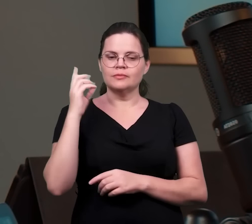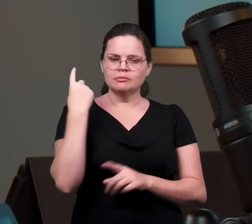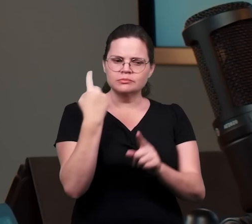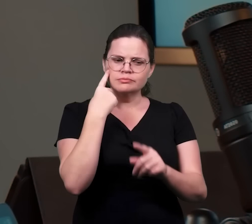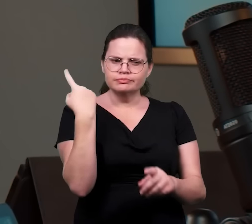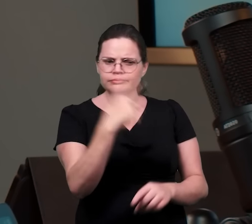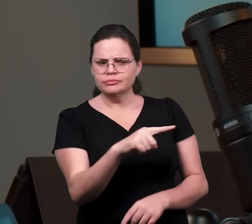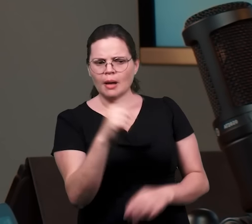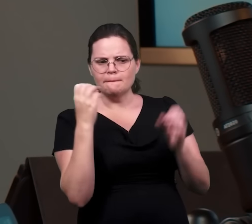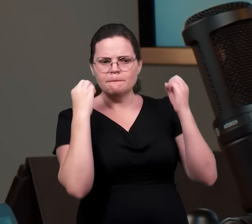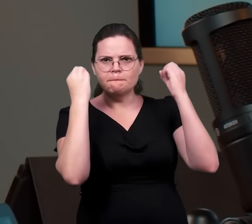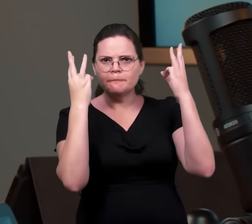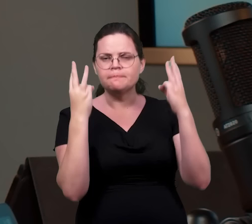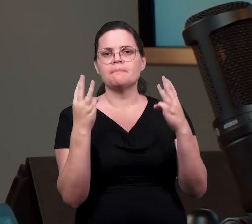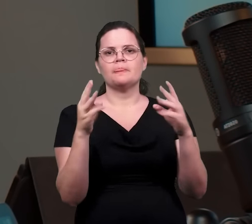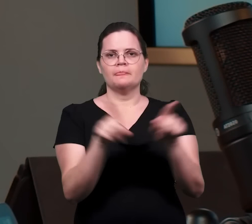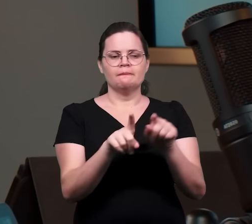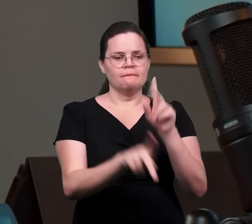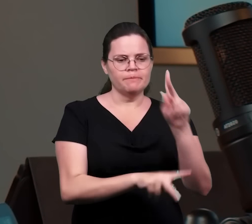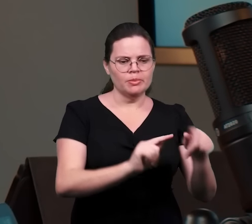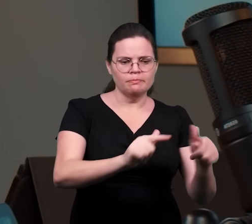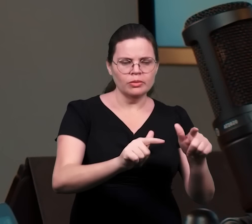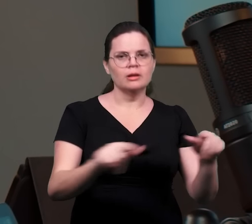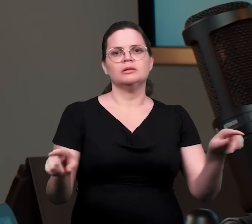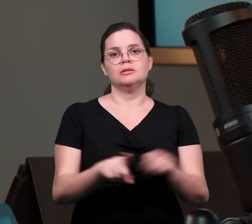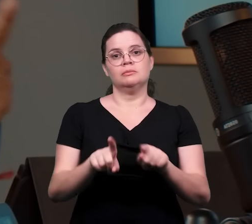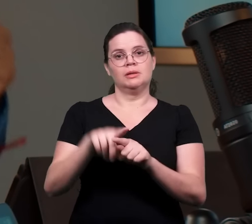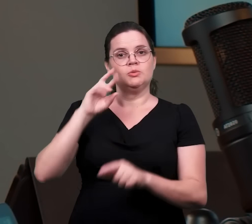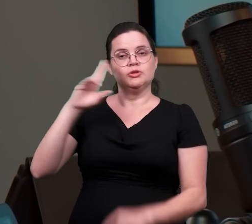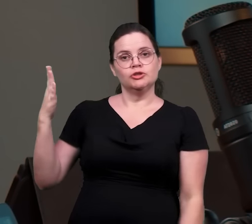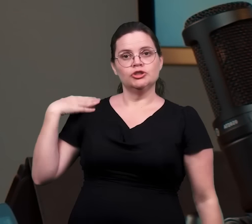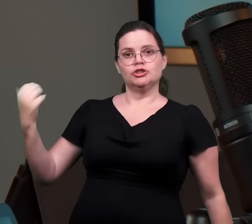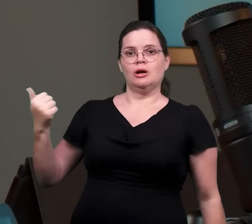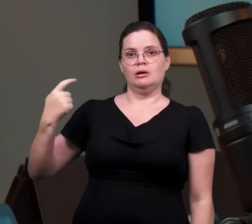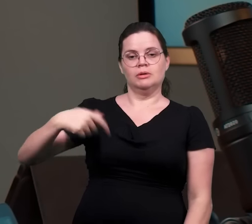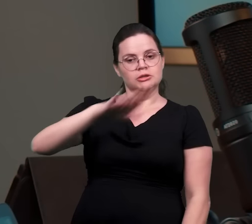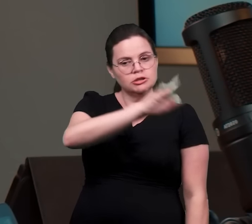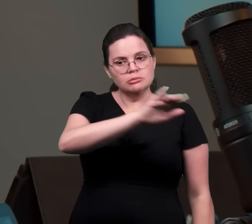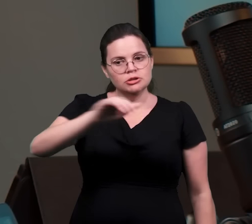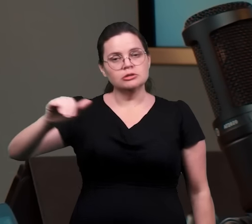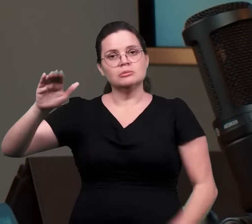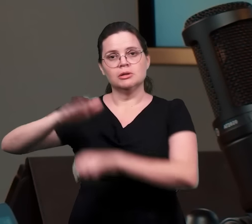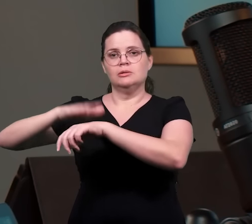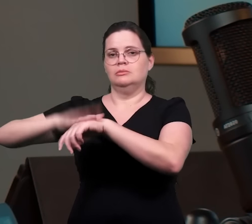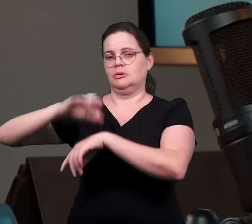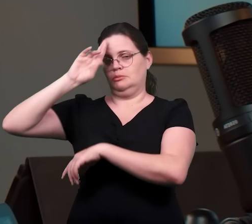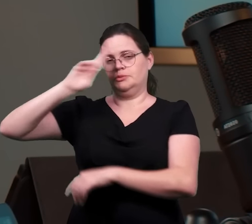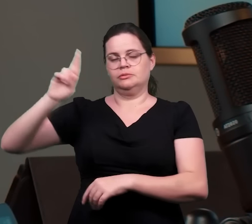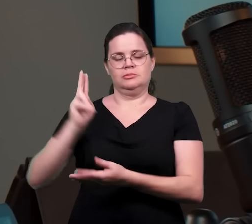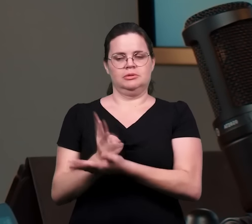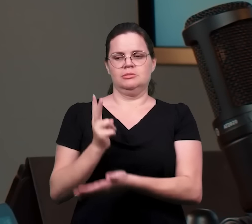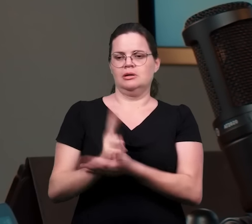encontrou Moisés, quem encontrou os hebreus, é o Senhor quem tem encontrado. É o Senhor quem vem em busca do homem